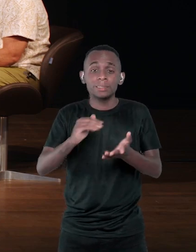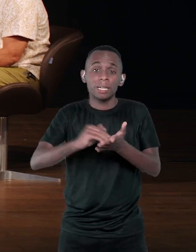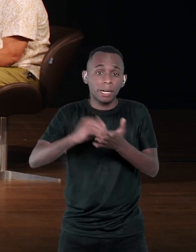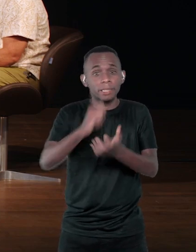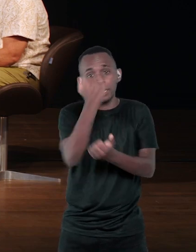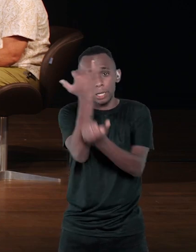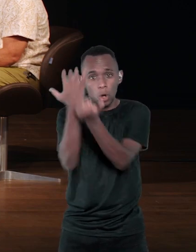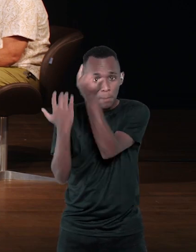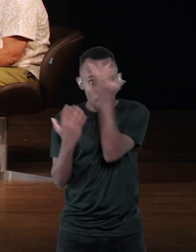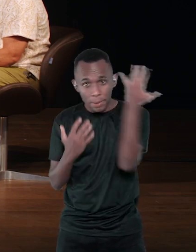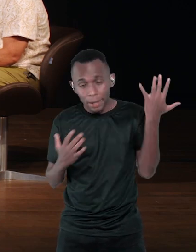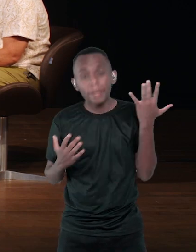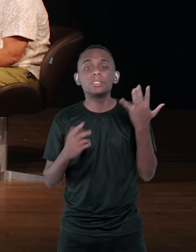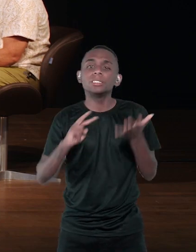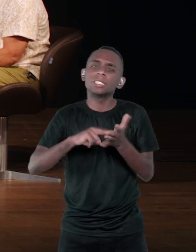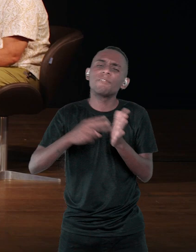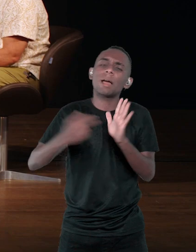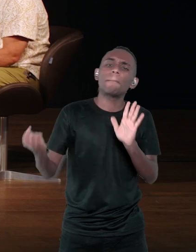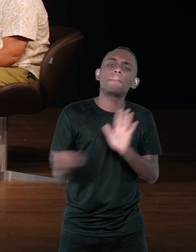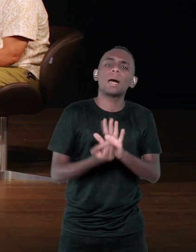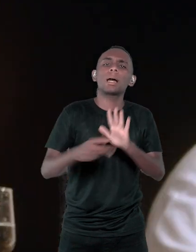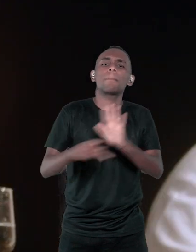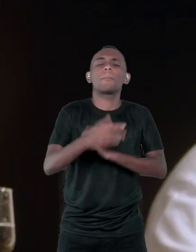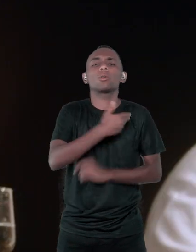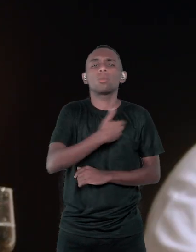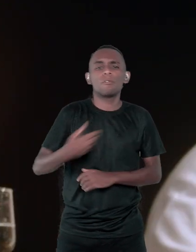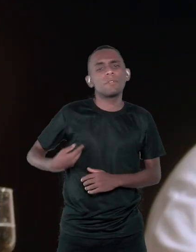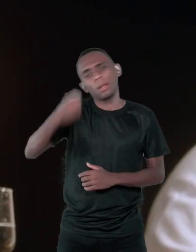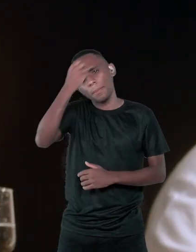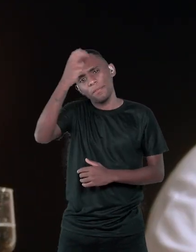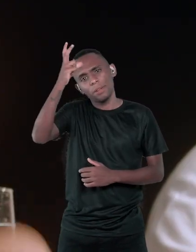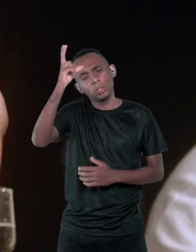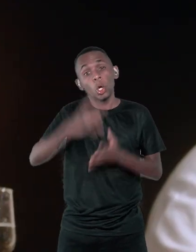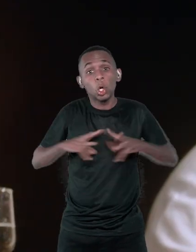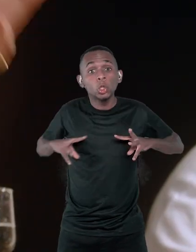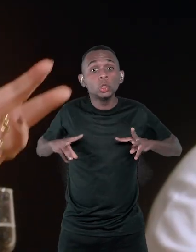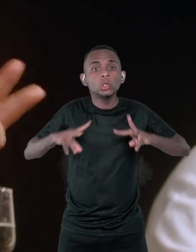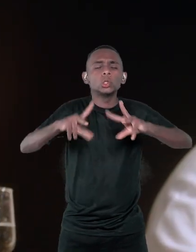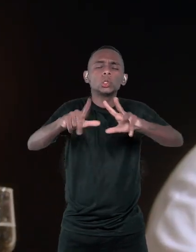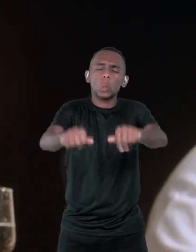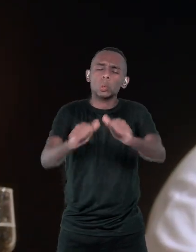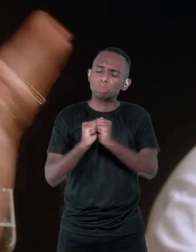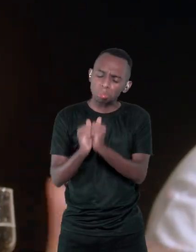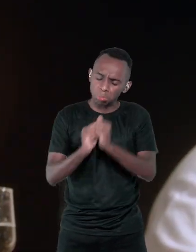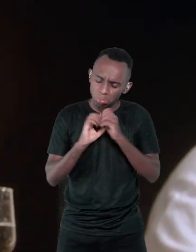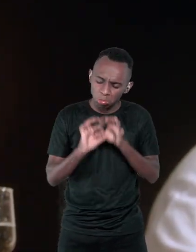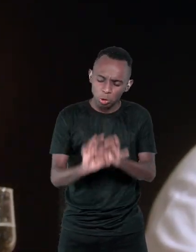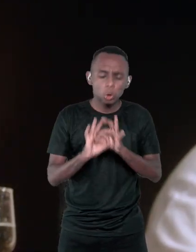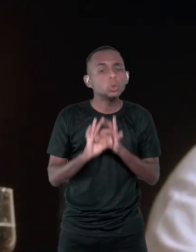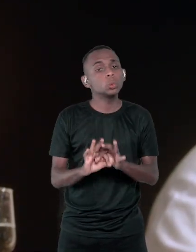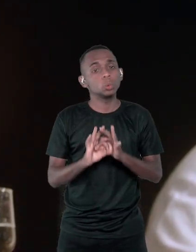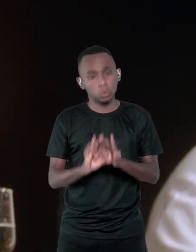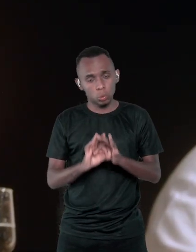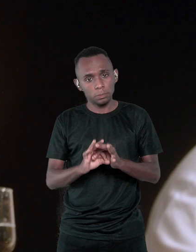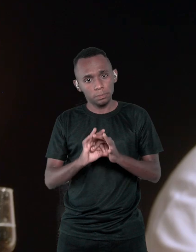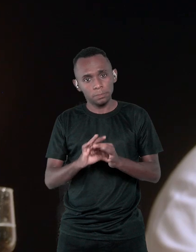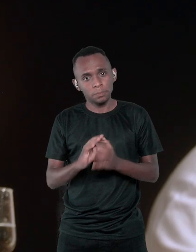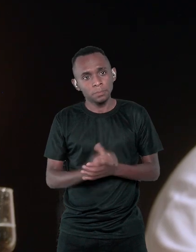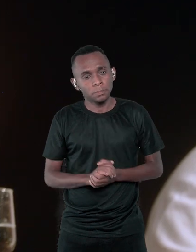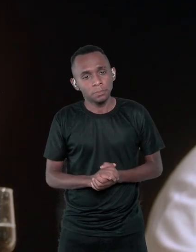já denotam esse governo, né? Já mostram como todos estão engajados e estão